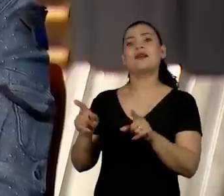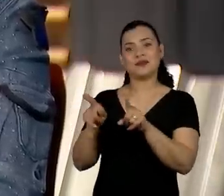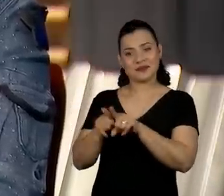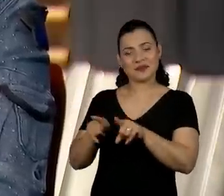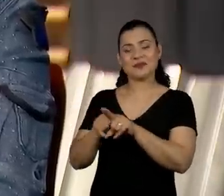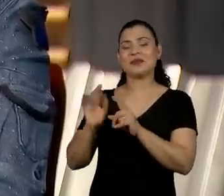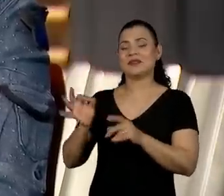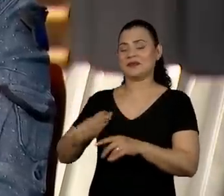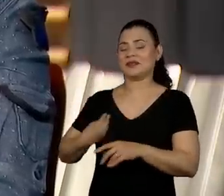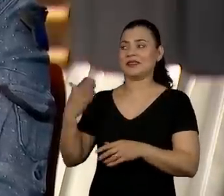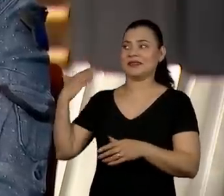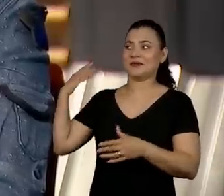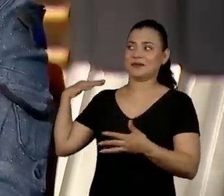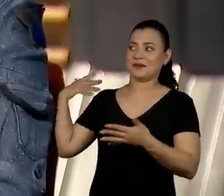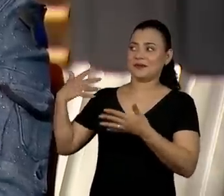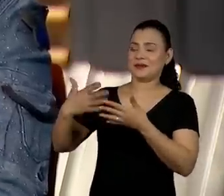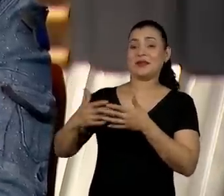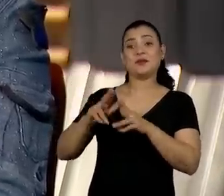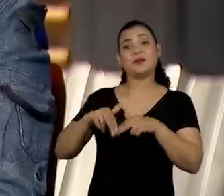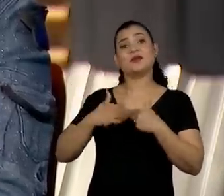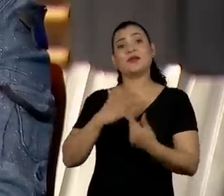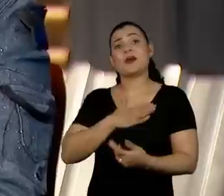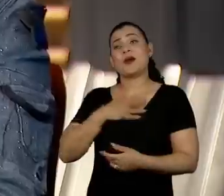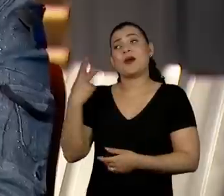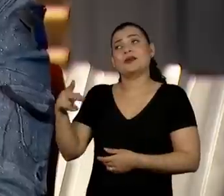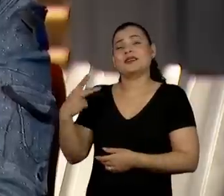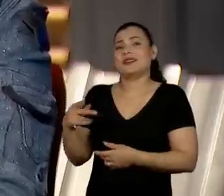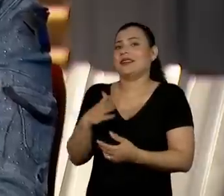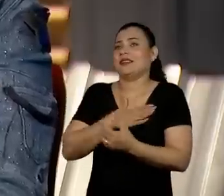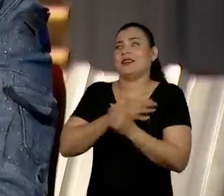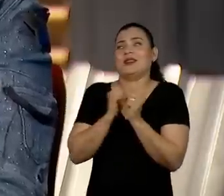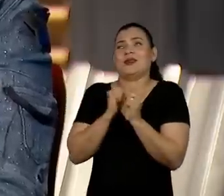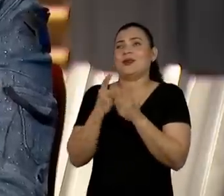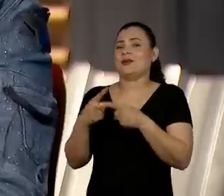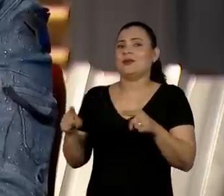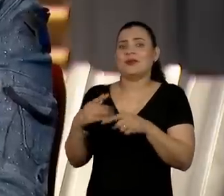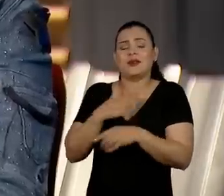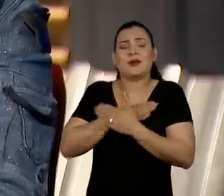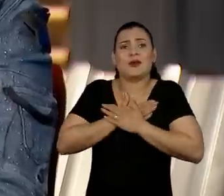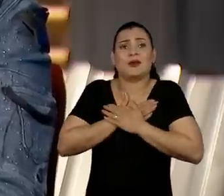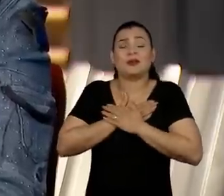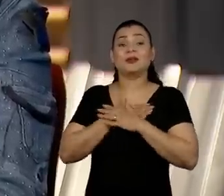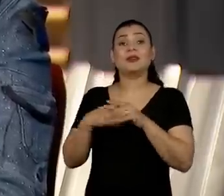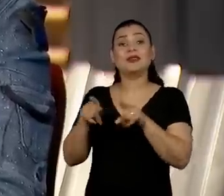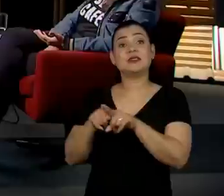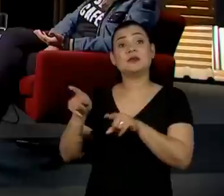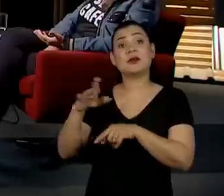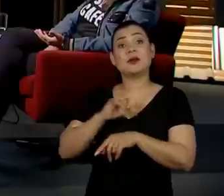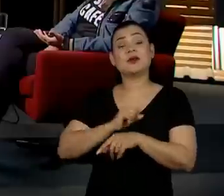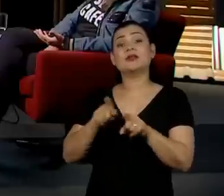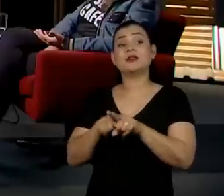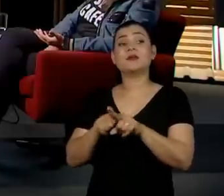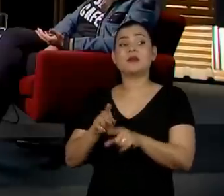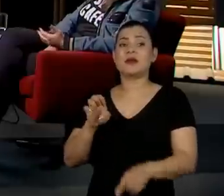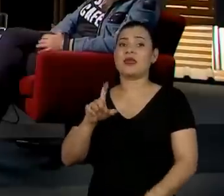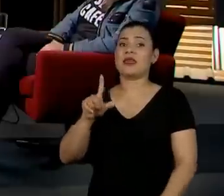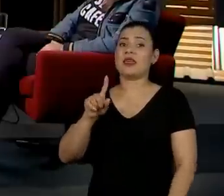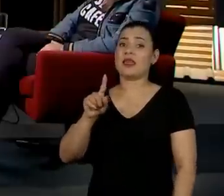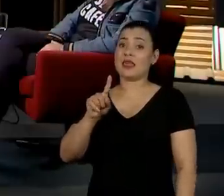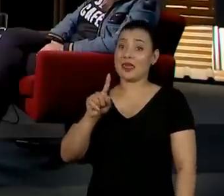tanto que eu gosto tanto dele né E gosto tanto de Elis Regina também